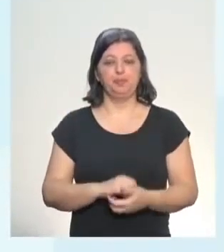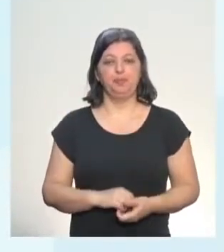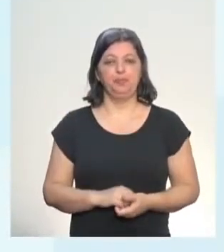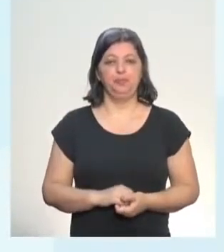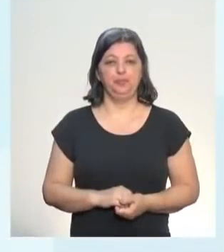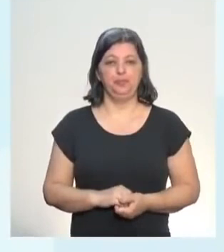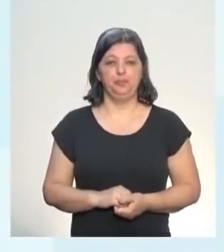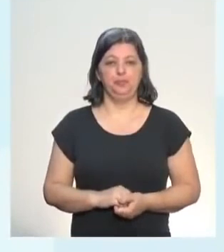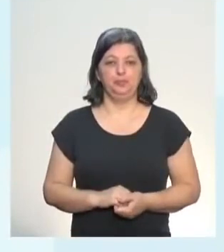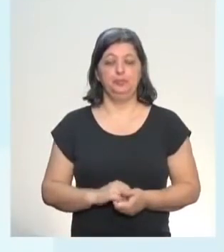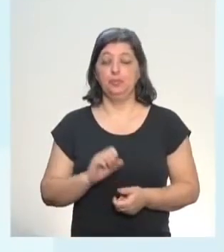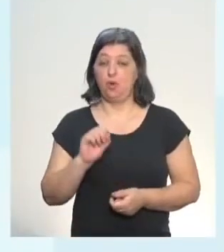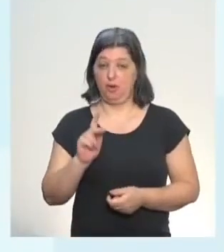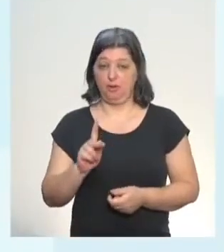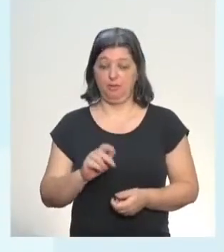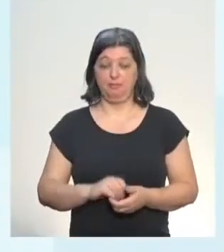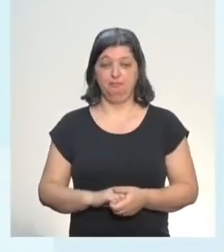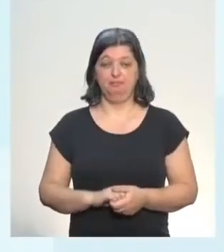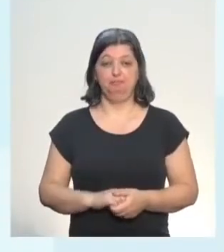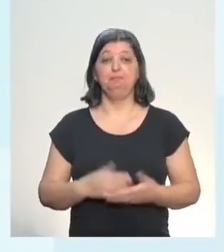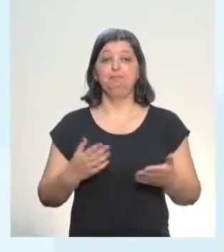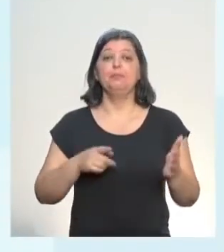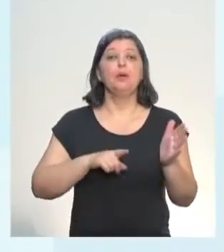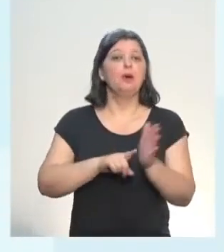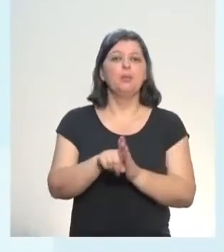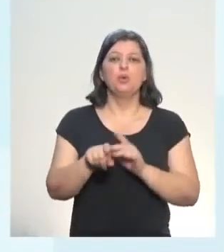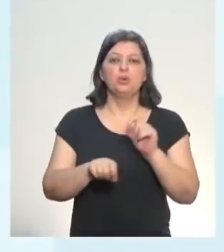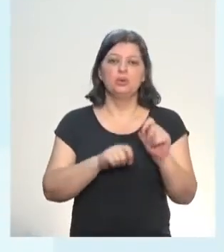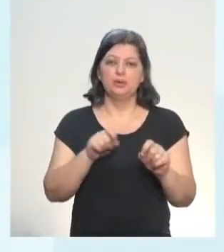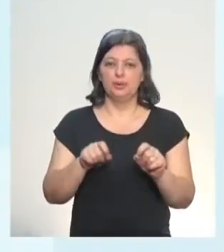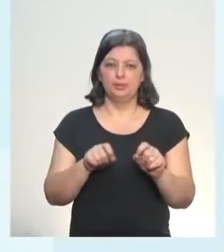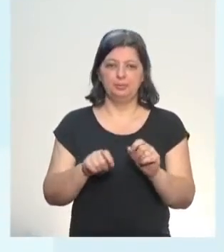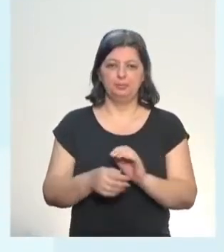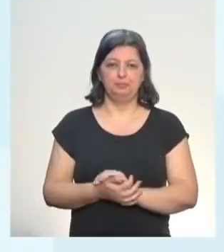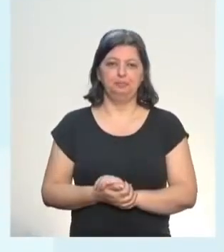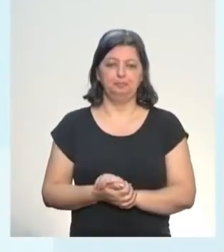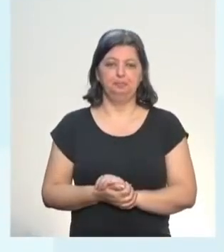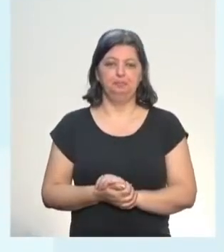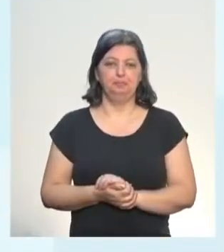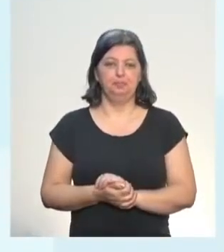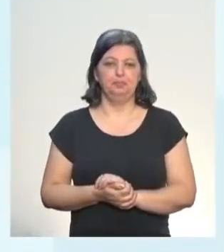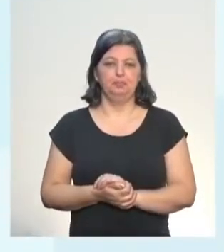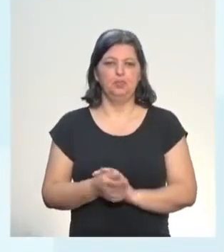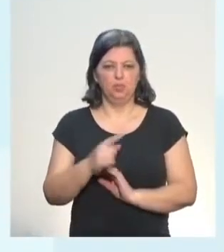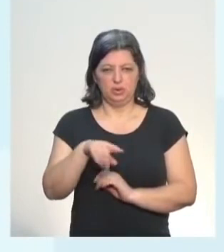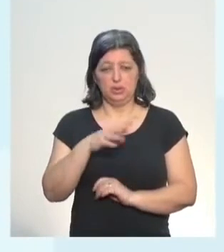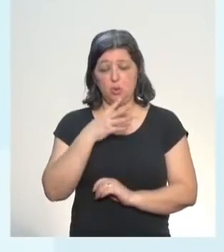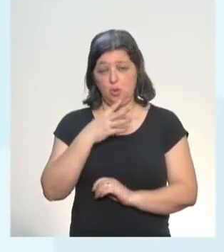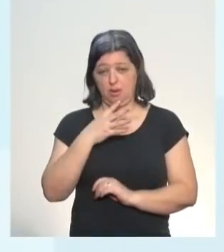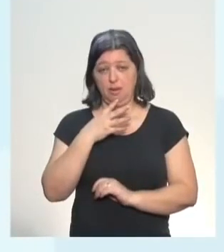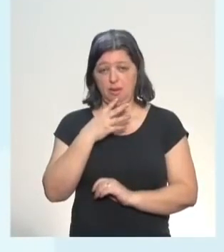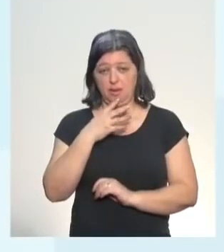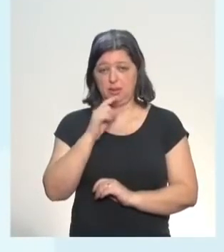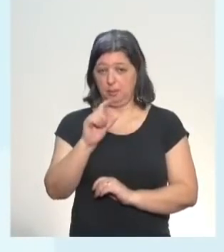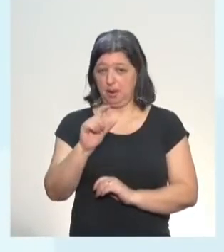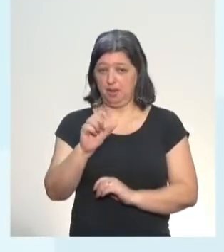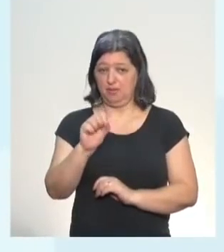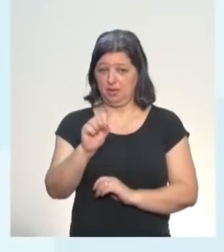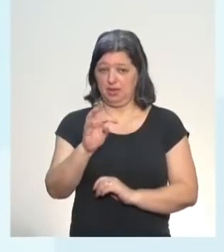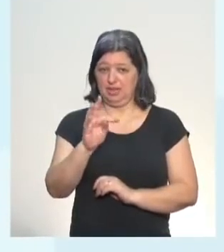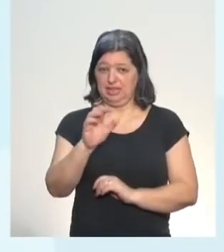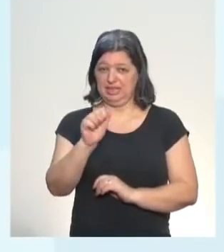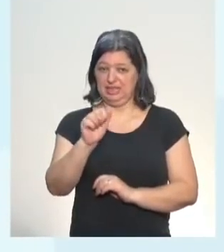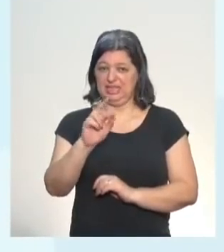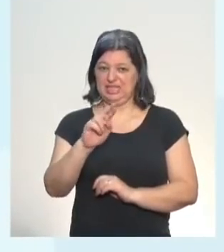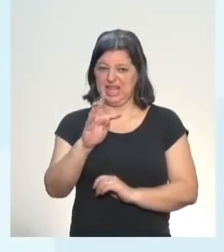Ok. Então, aqui. A pergunta é, when did he start? Vocês conhecem a palavra start, que é o botão que vocês mais usam no videogame.